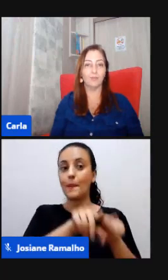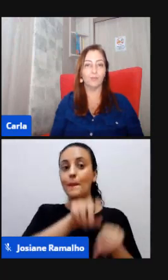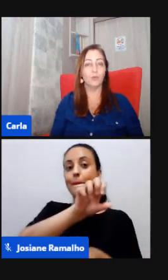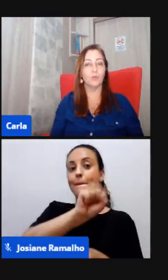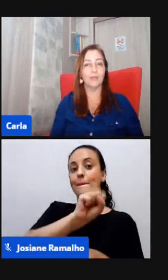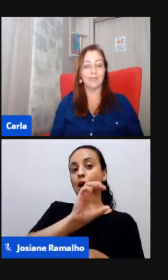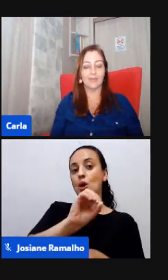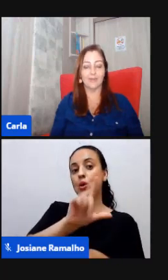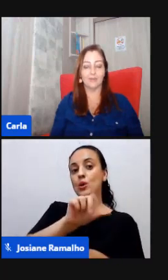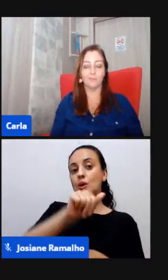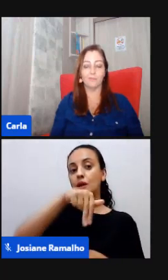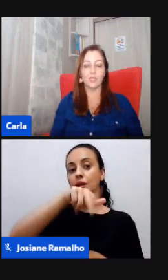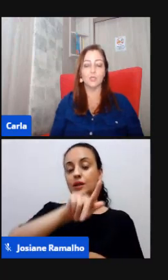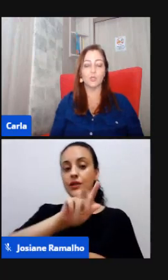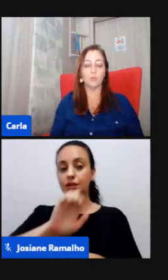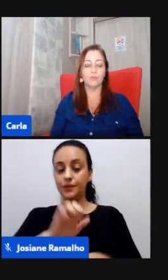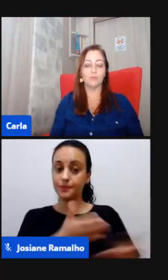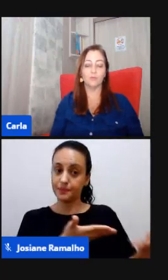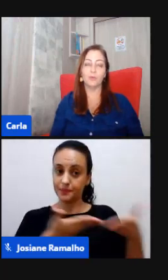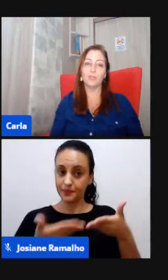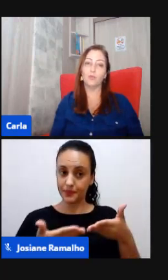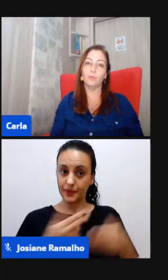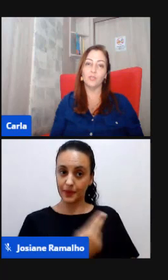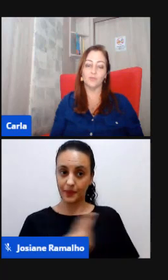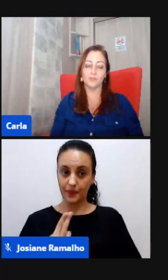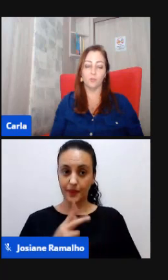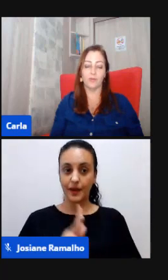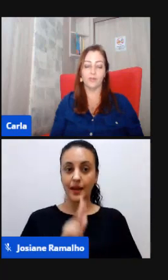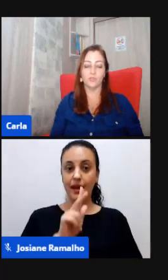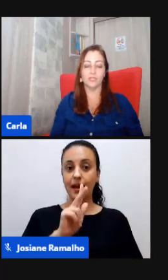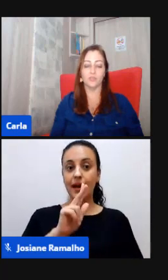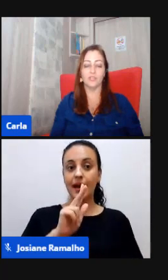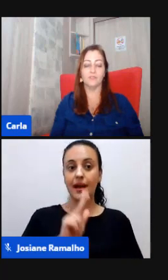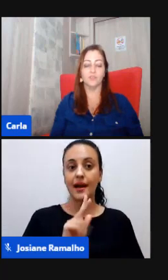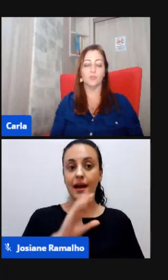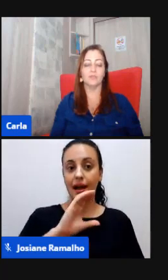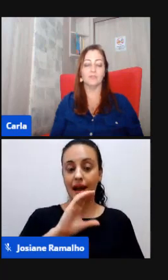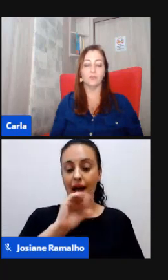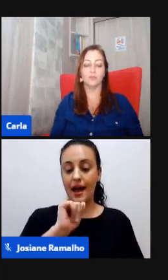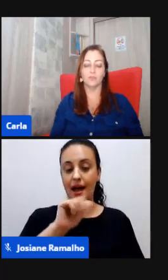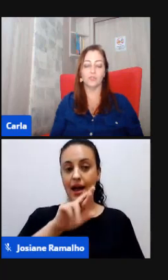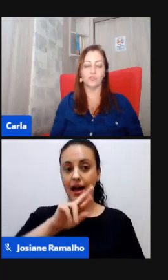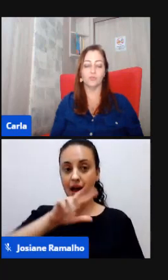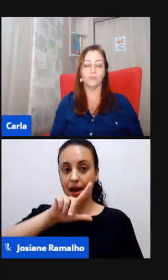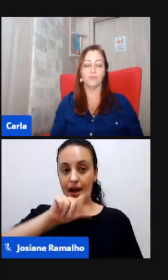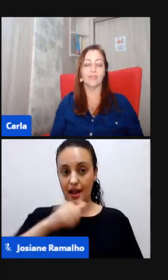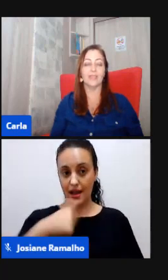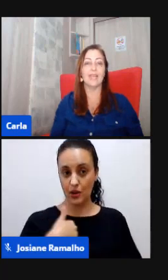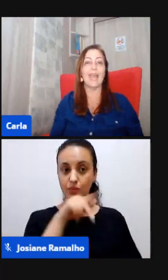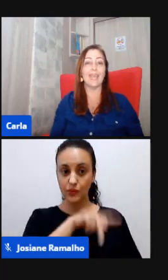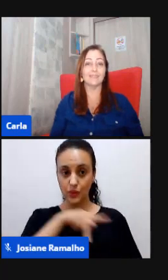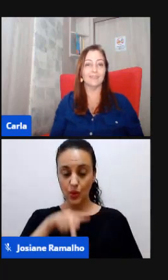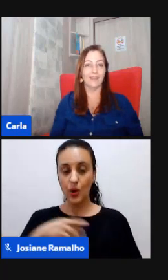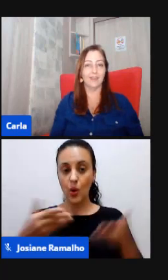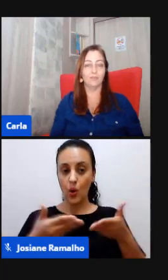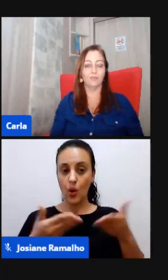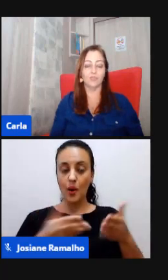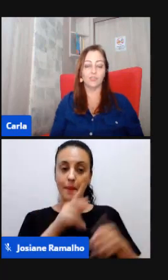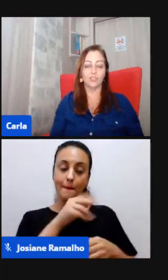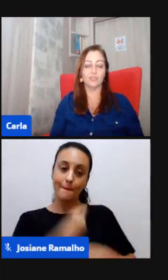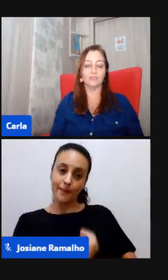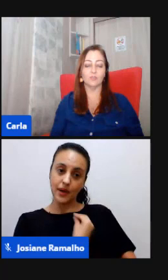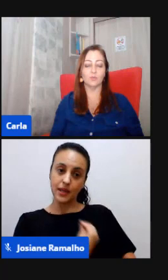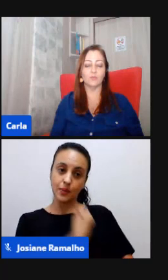nossa live. Meu nome é Carla, sou professora e atualmente faço parte da Gerência de Educação Infantil. Essa